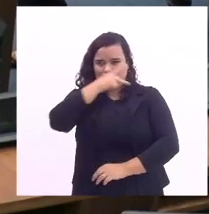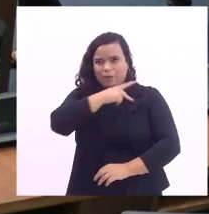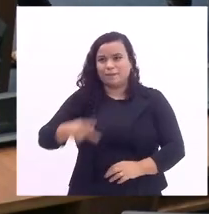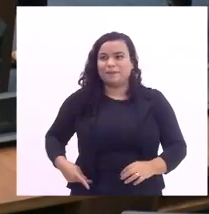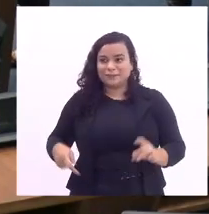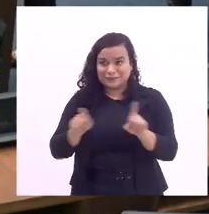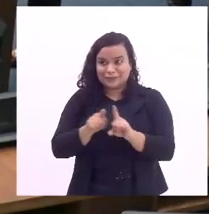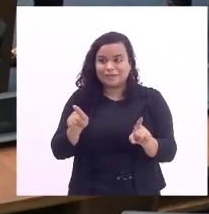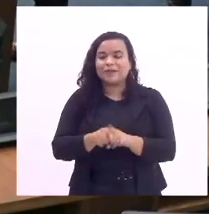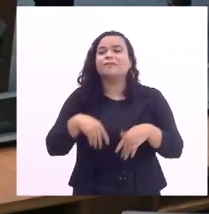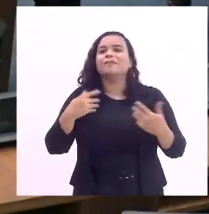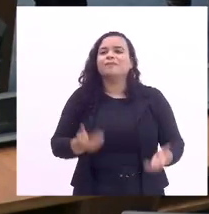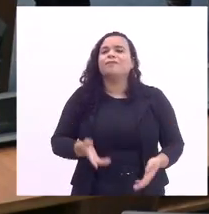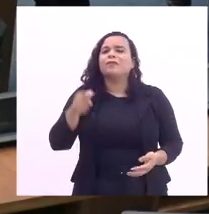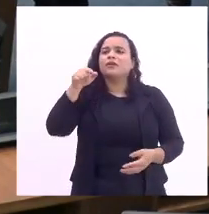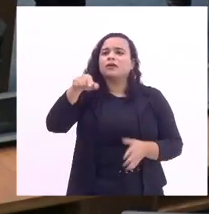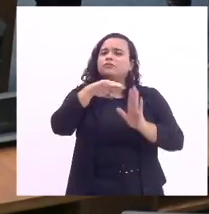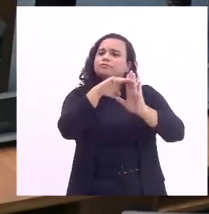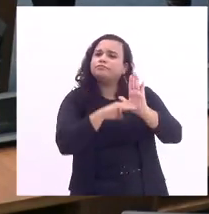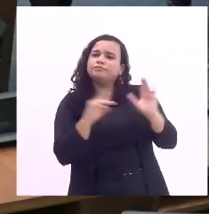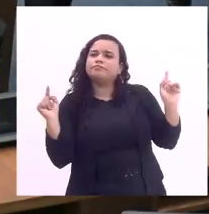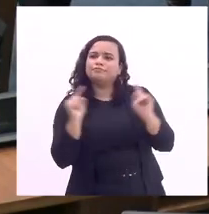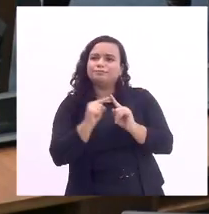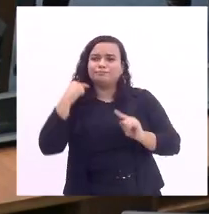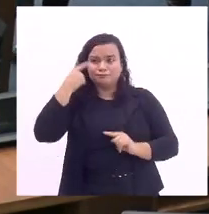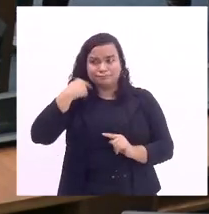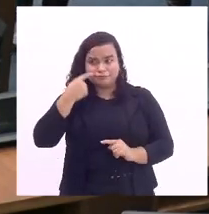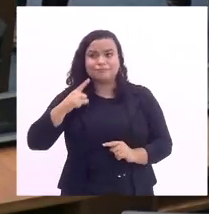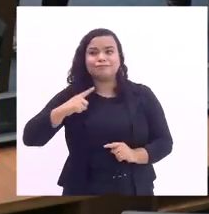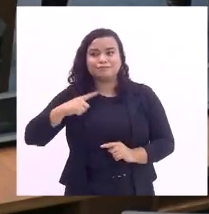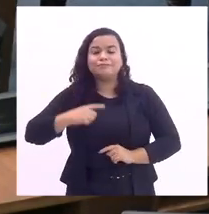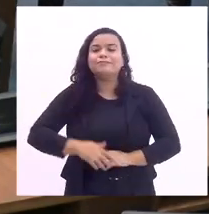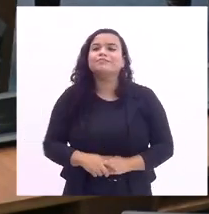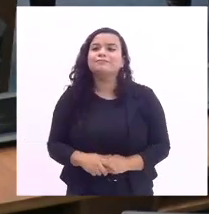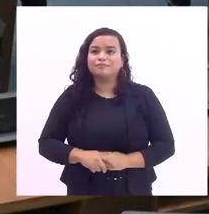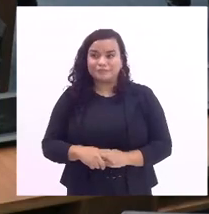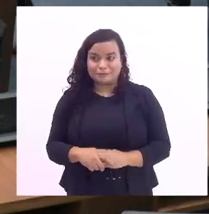Esta matéria tem muito a ver com os advogados.